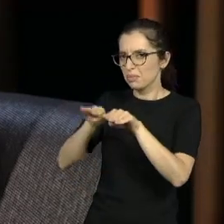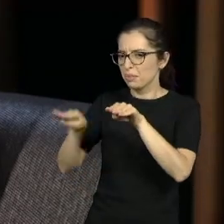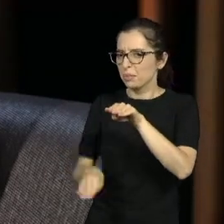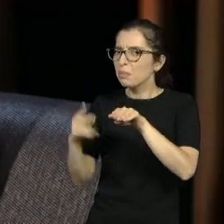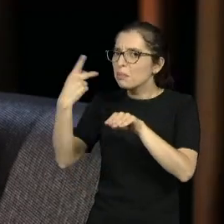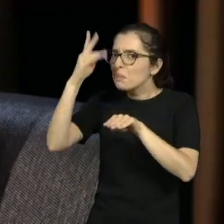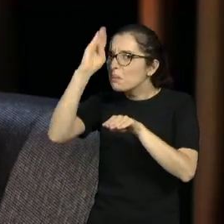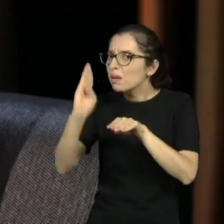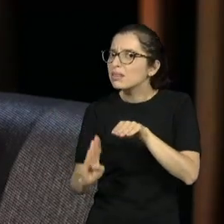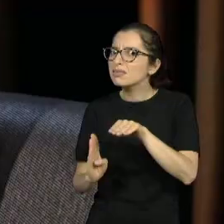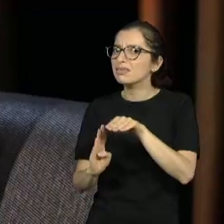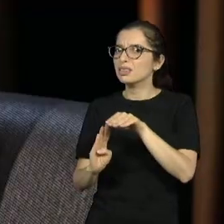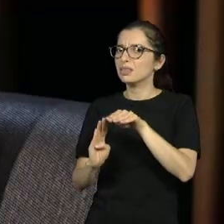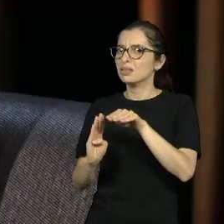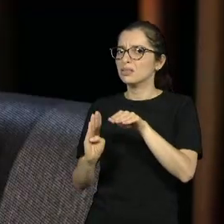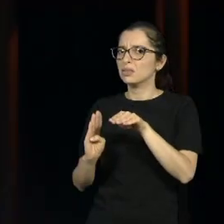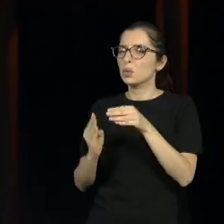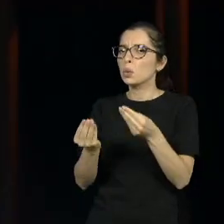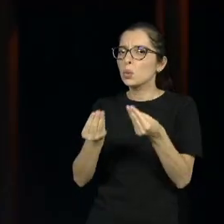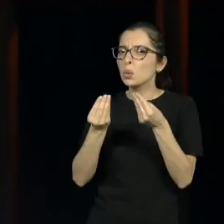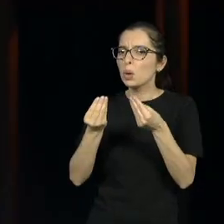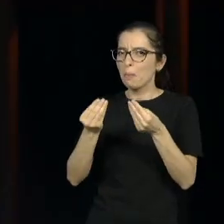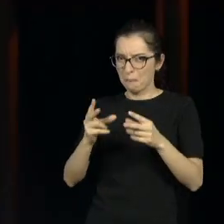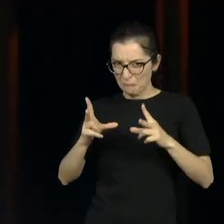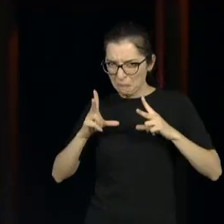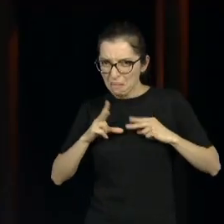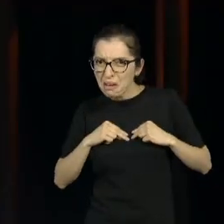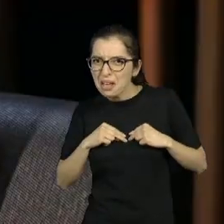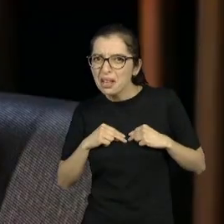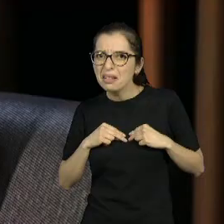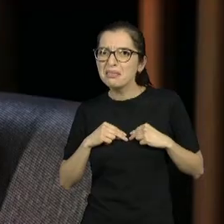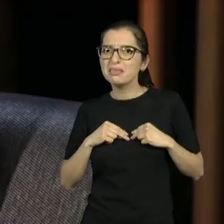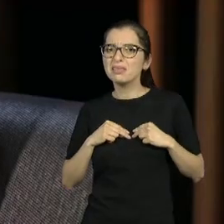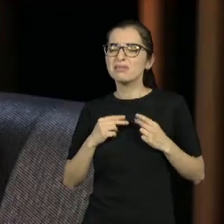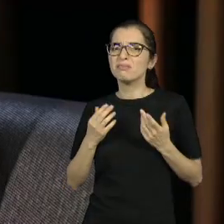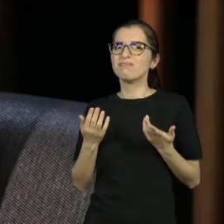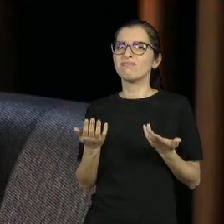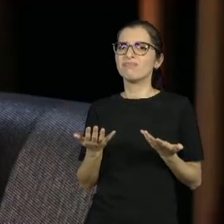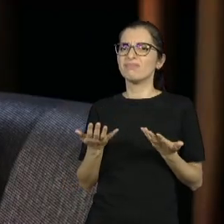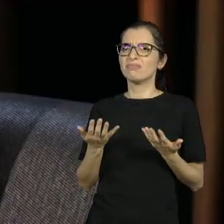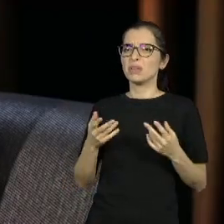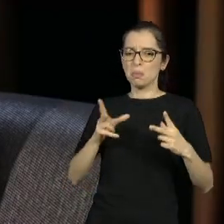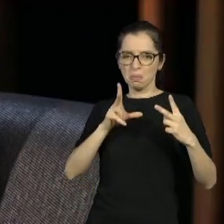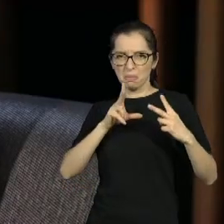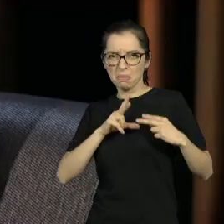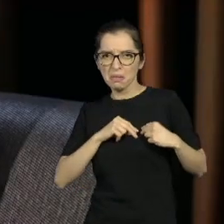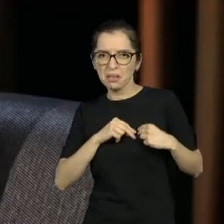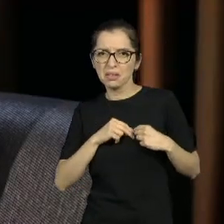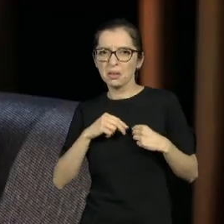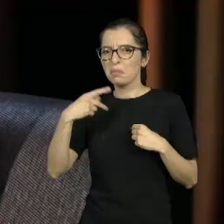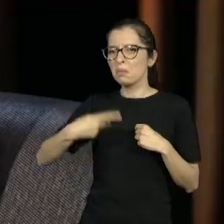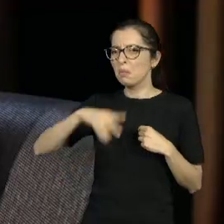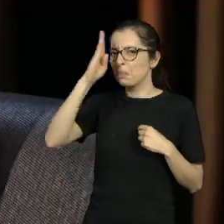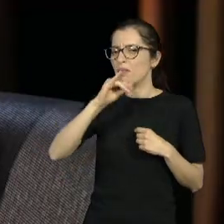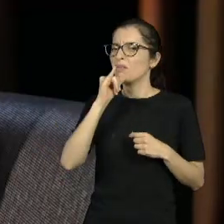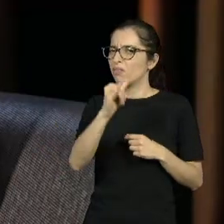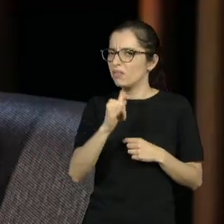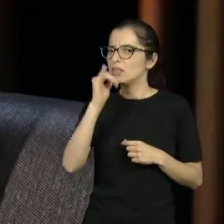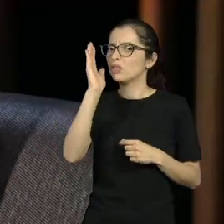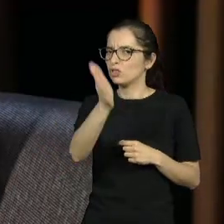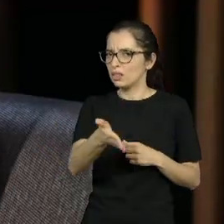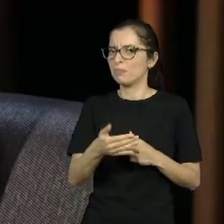como é que nós podemos falar em meritocracia nem autocracia no Brasil já disse algumas vezes mas é a melhor metáfora